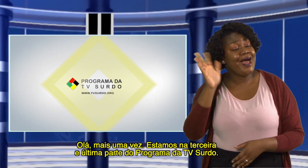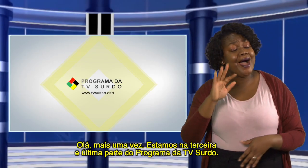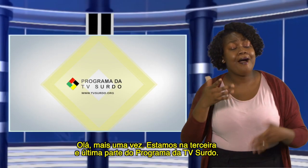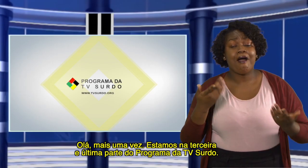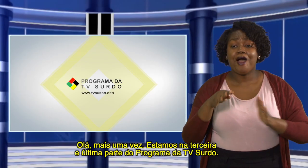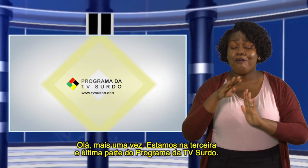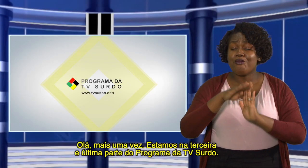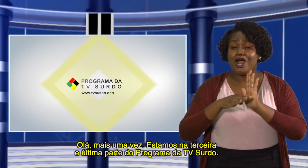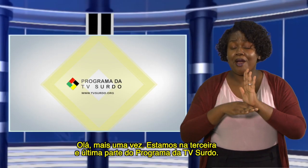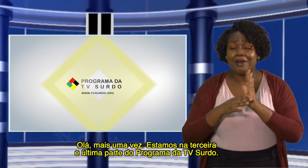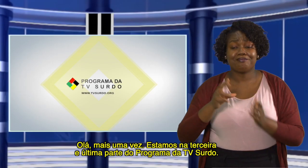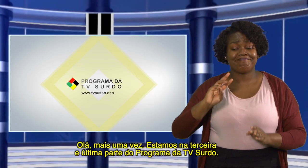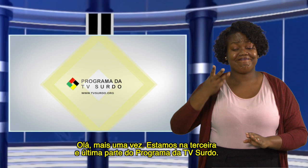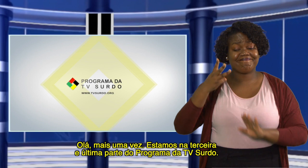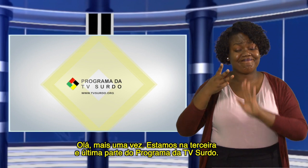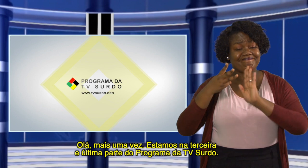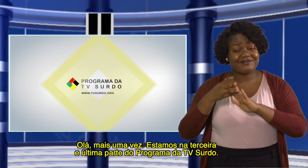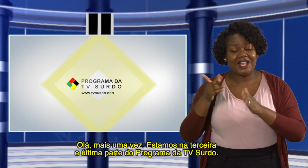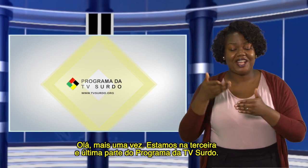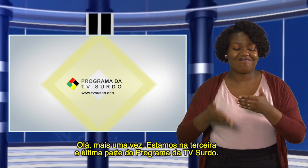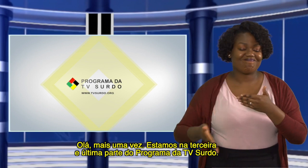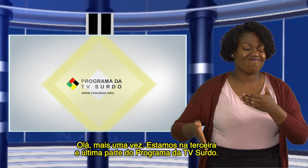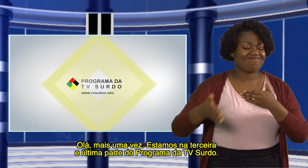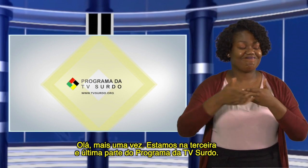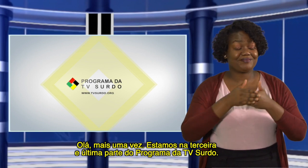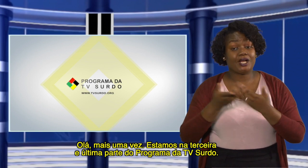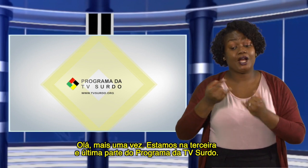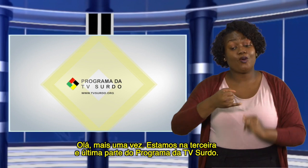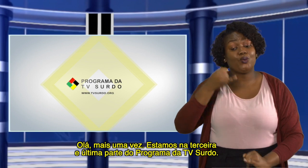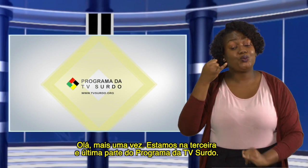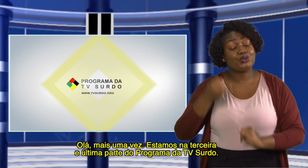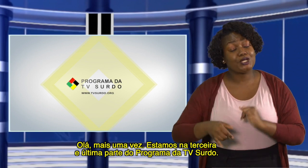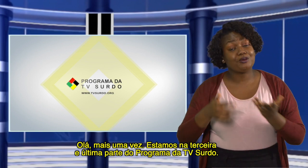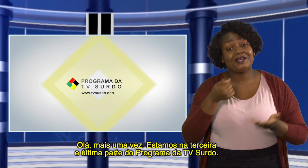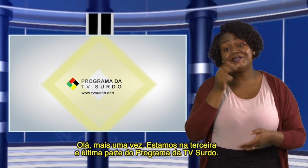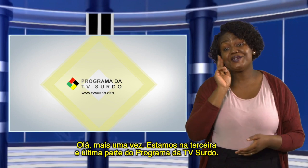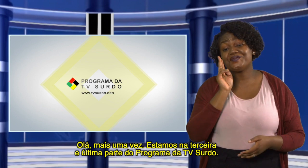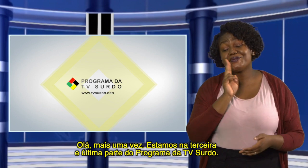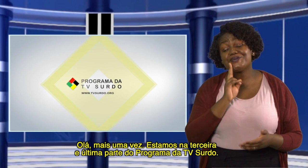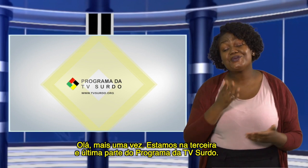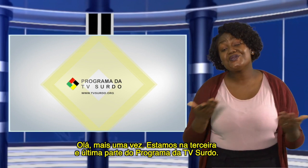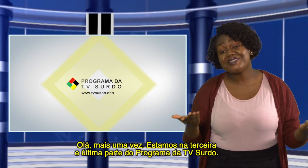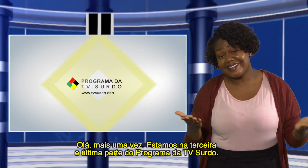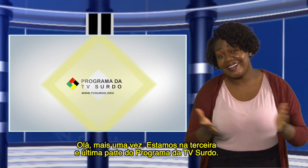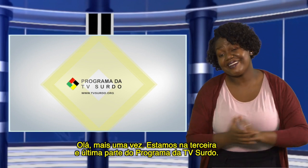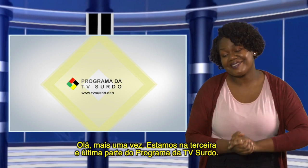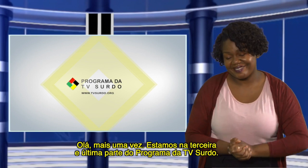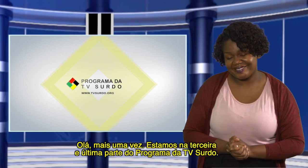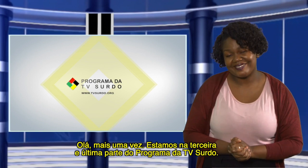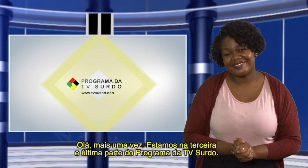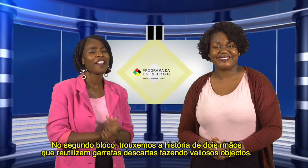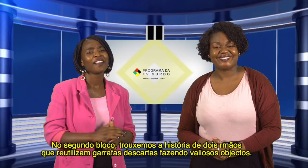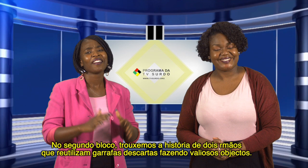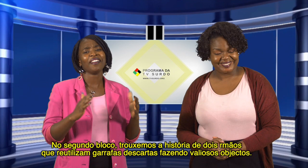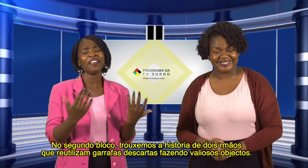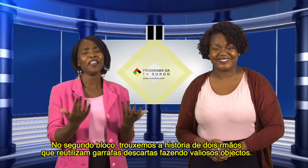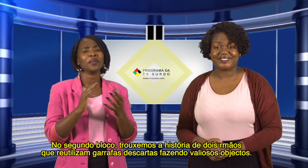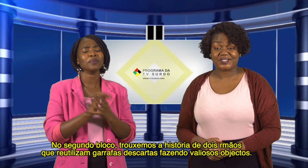olá mais uma vez estamos na terceira e última parte do programa da tv surdo